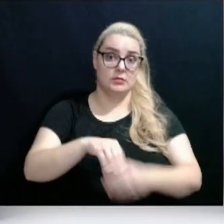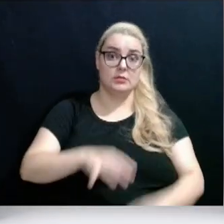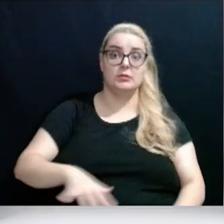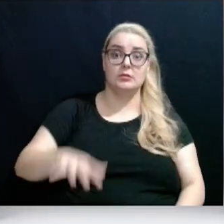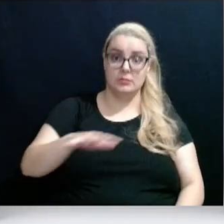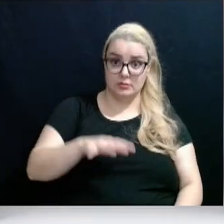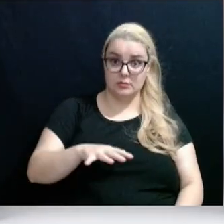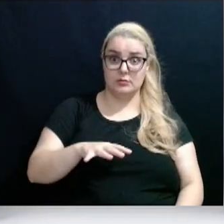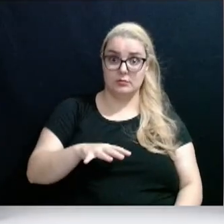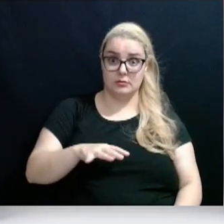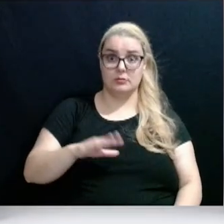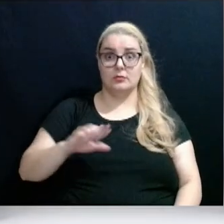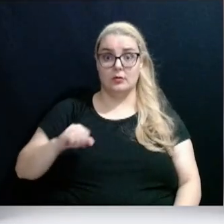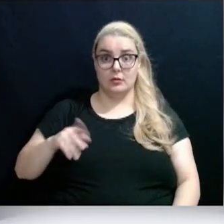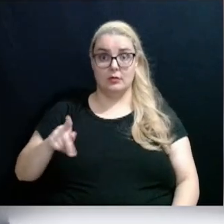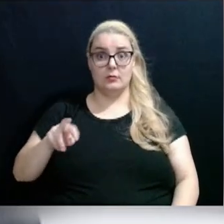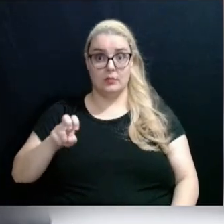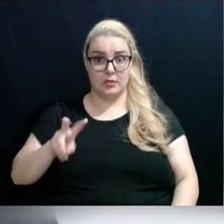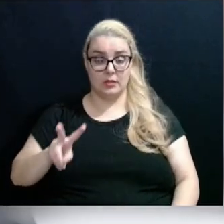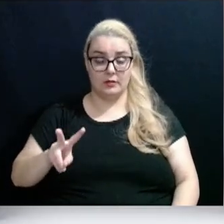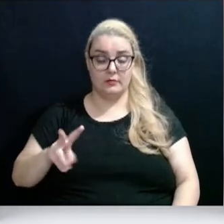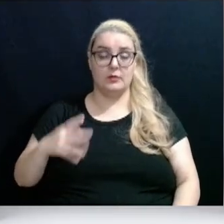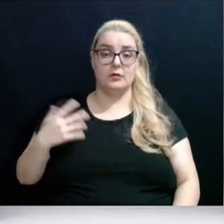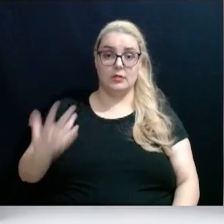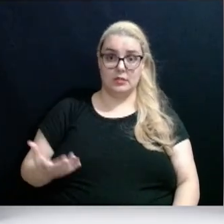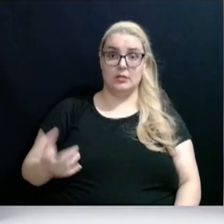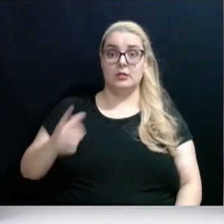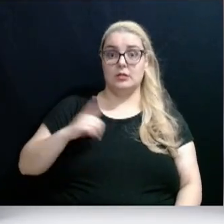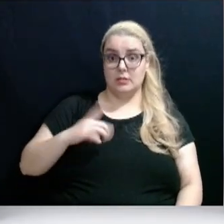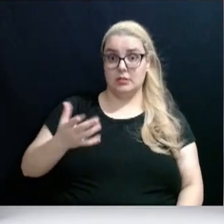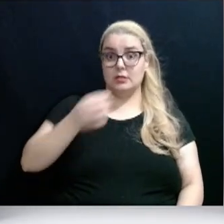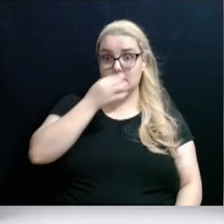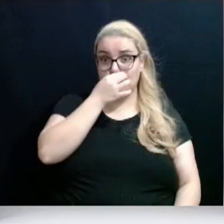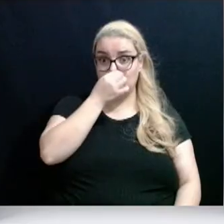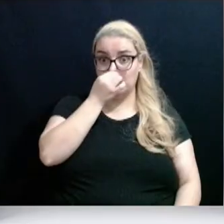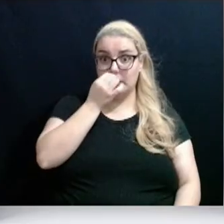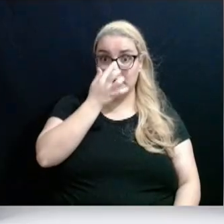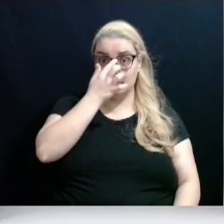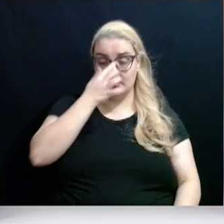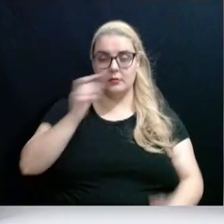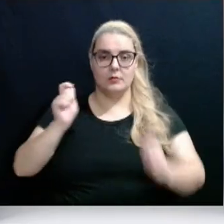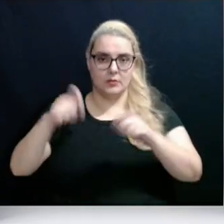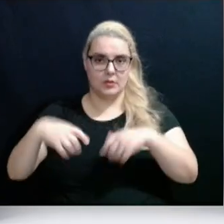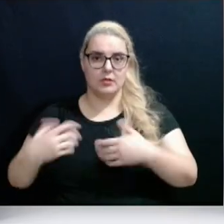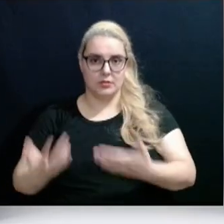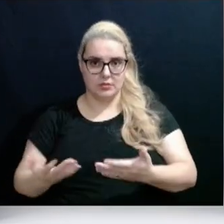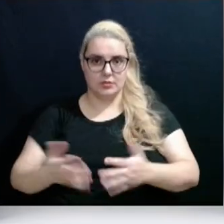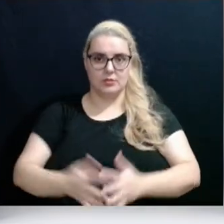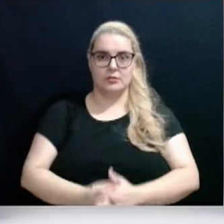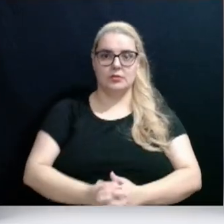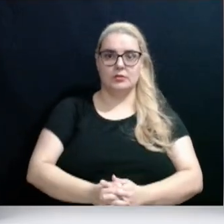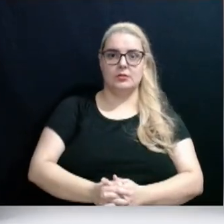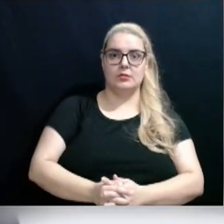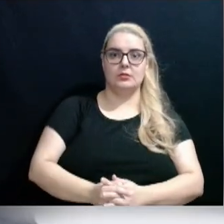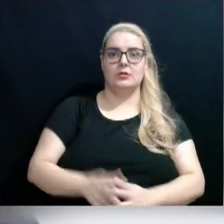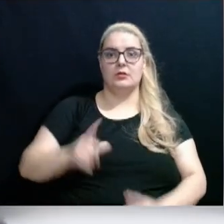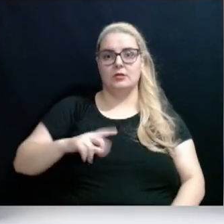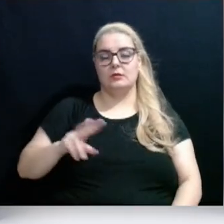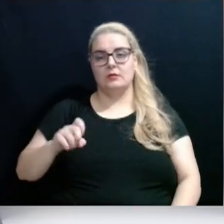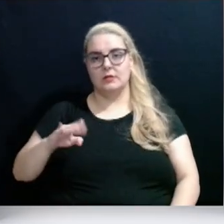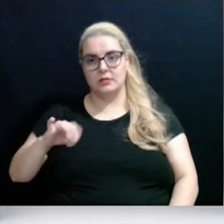do Camprev e ter aí a possibilidade de ter uns vencimentos ou ter um